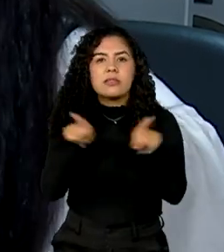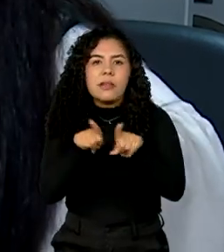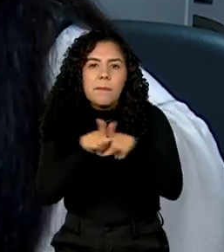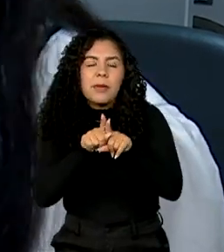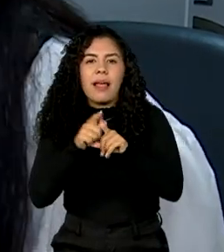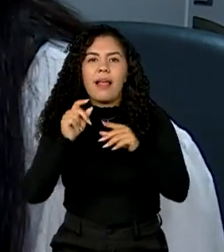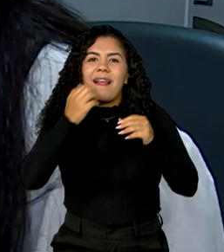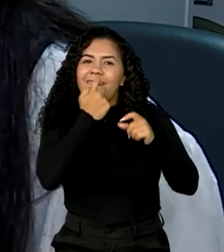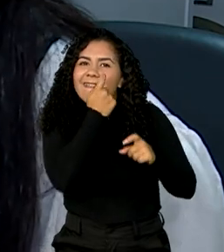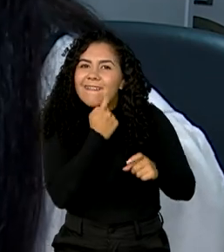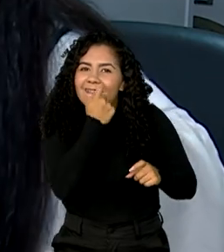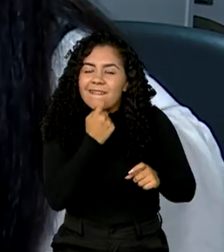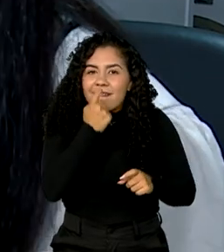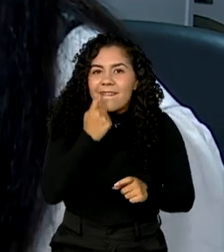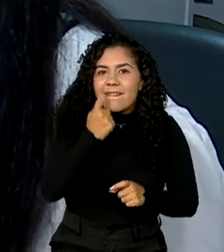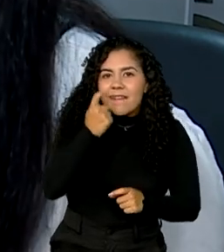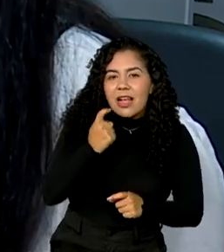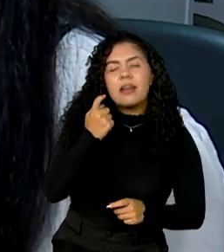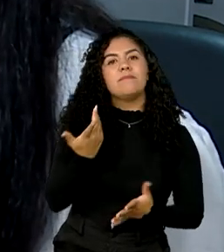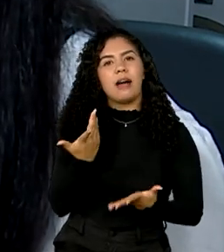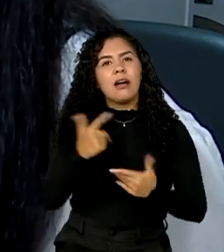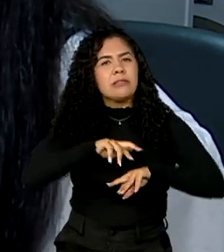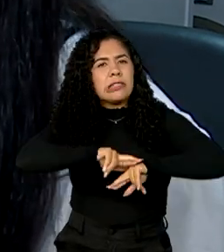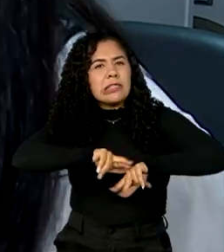profilaxias, raspagens, né?